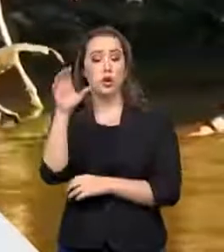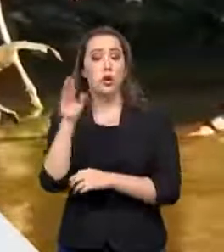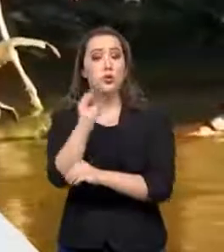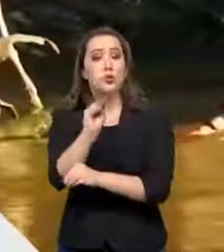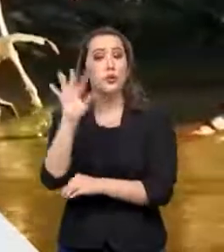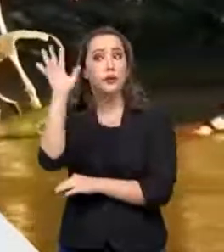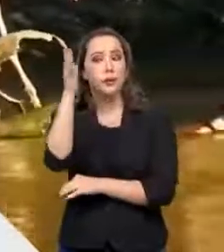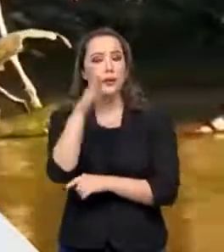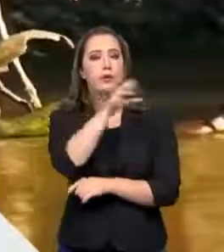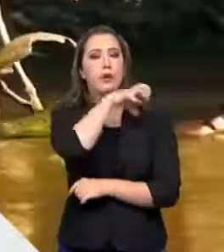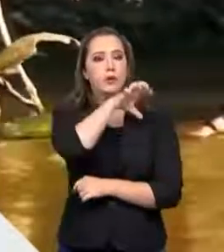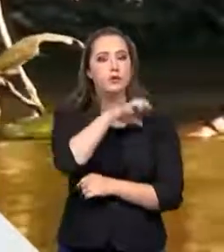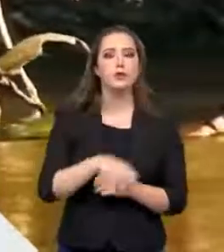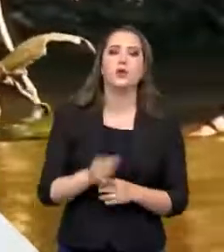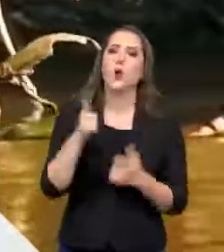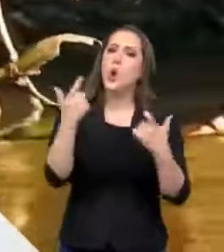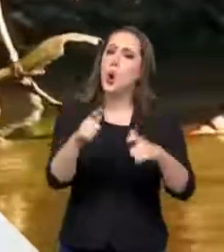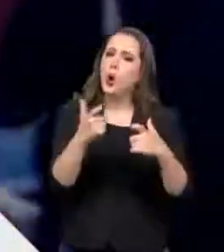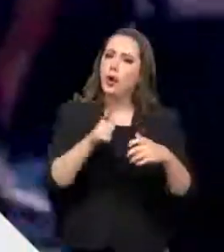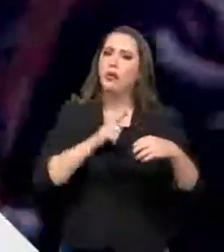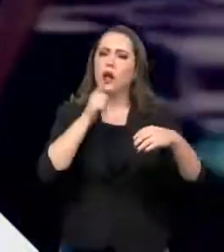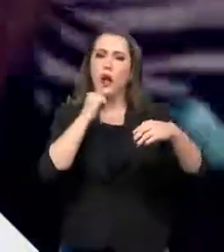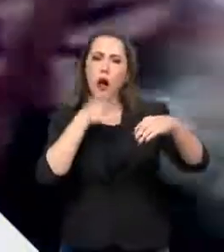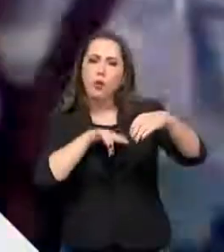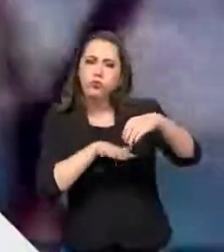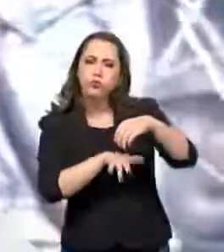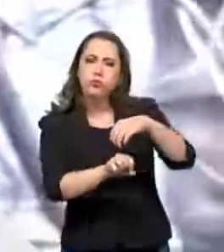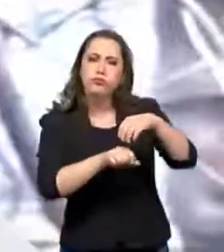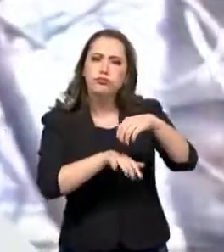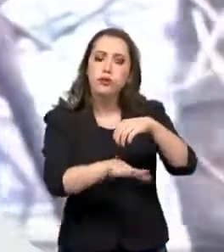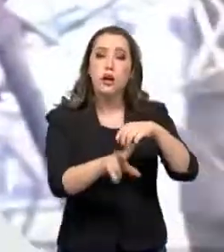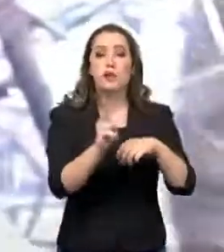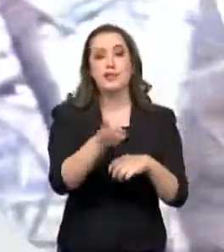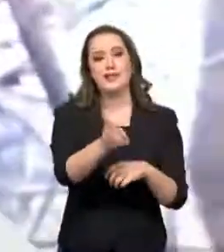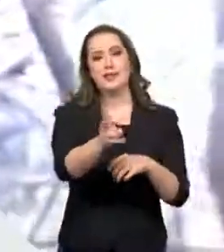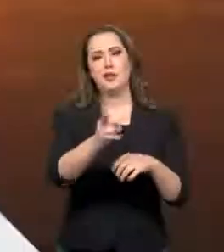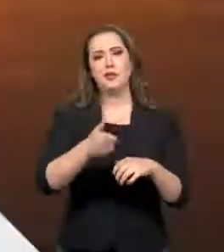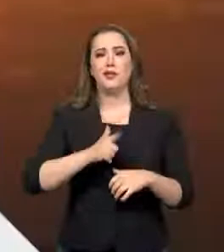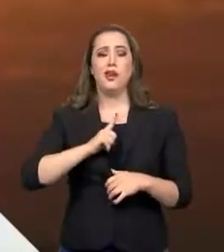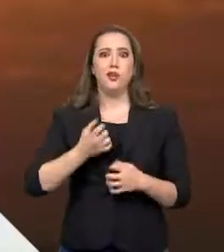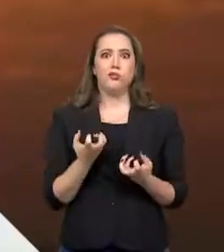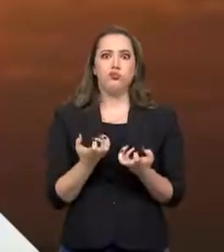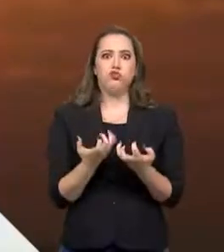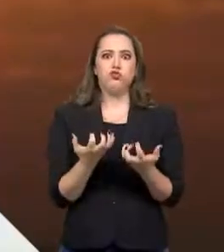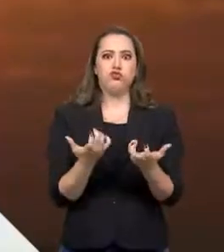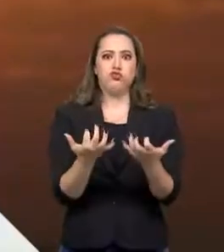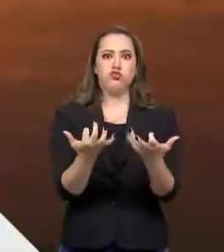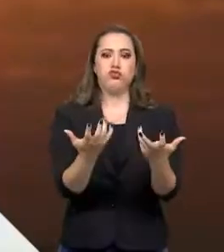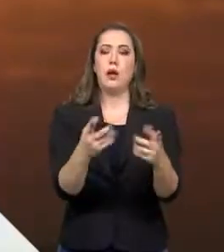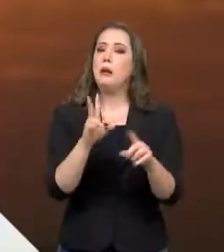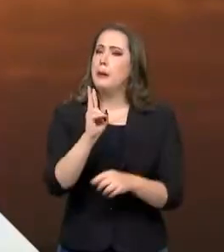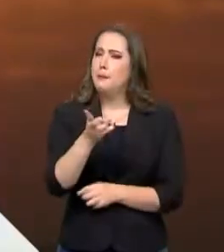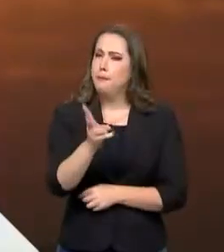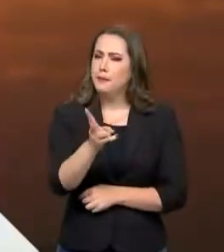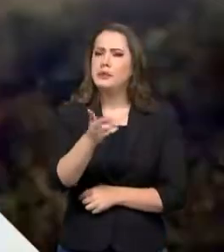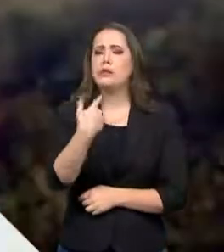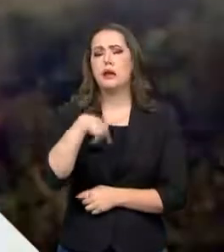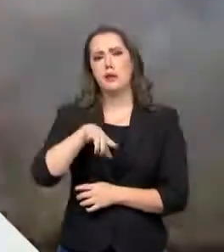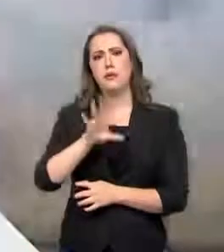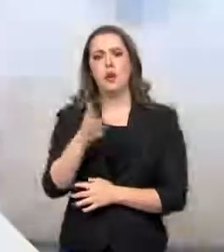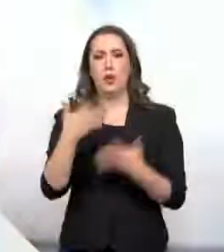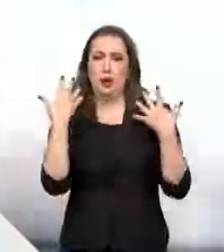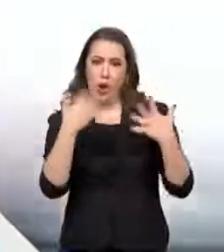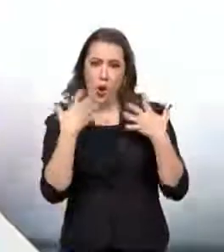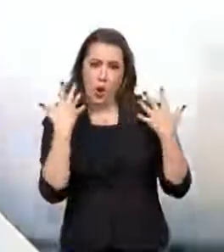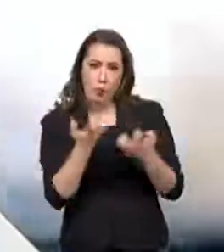E apesar de ser uma região alagada, o Pantanal sempre sofreu com incêndios, principalmente nas épocas da seca. E para